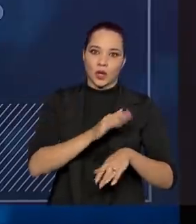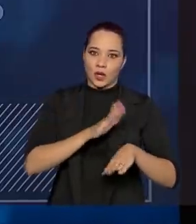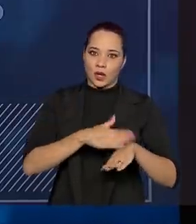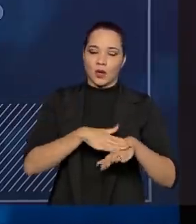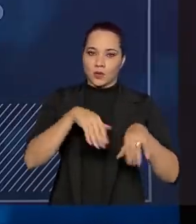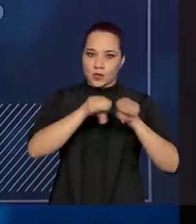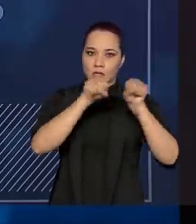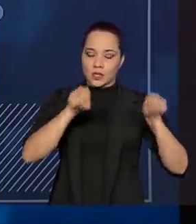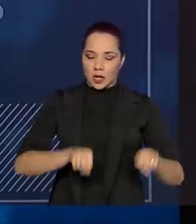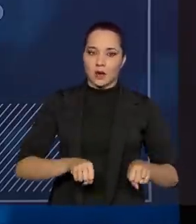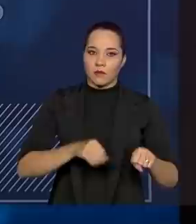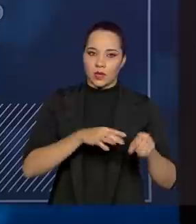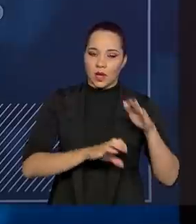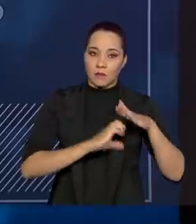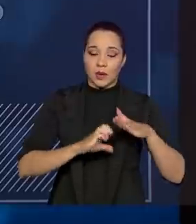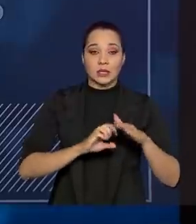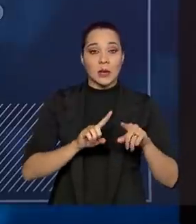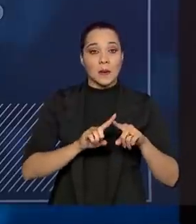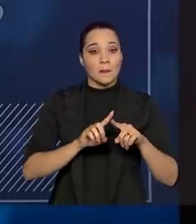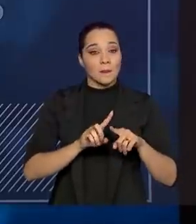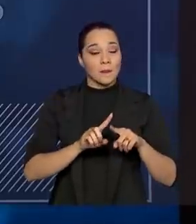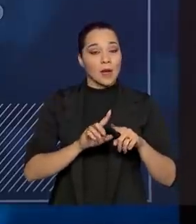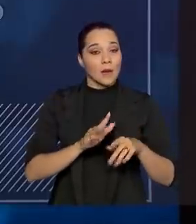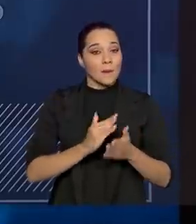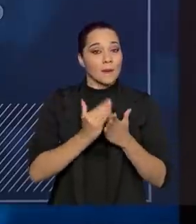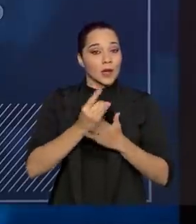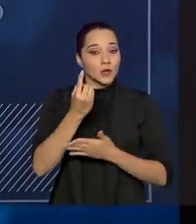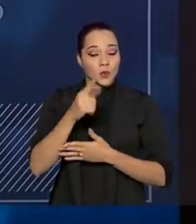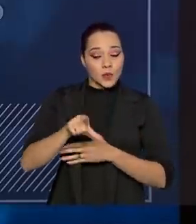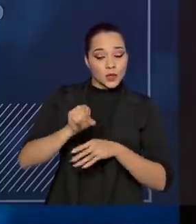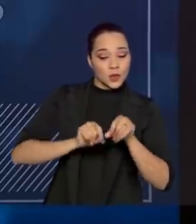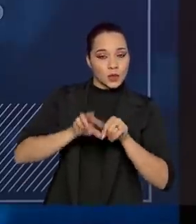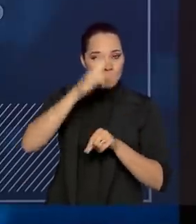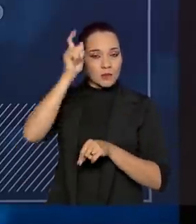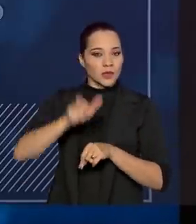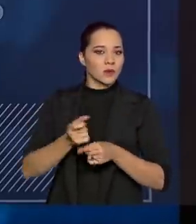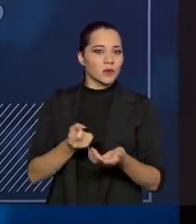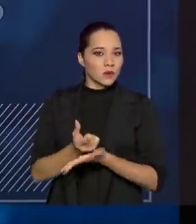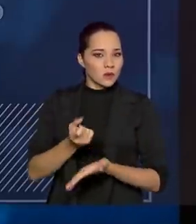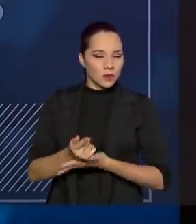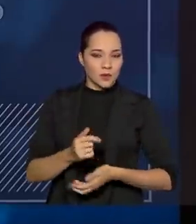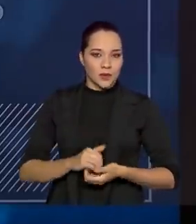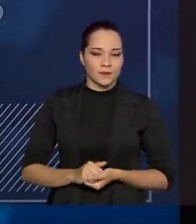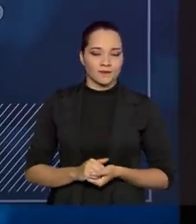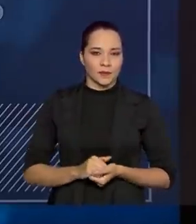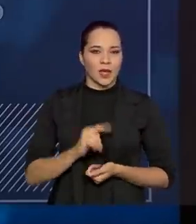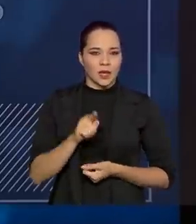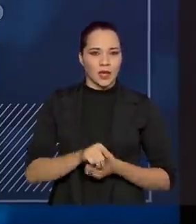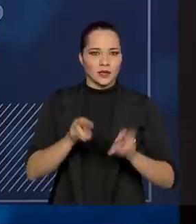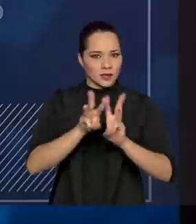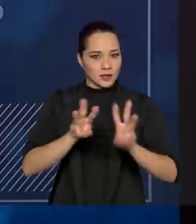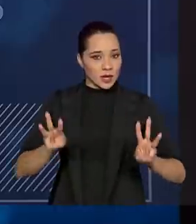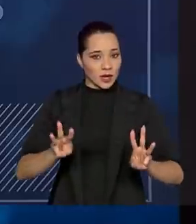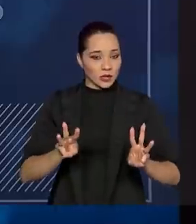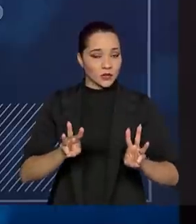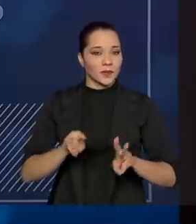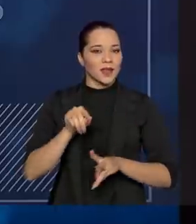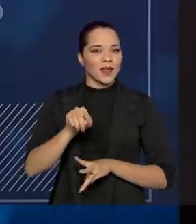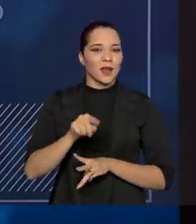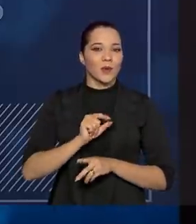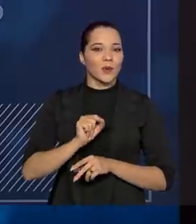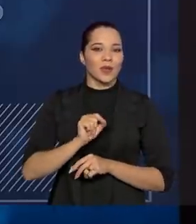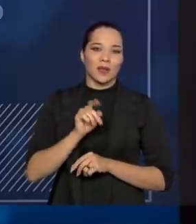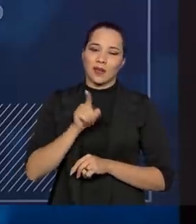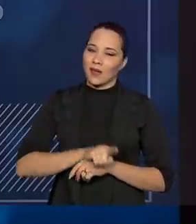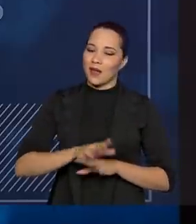sistema de atendimento ao cliente, mas é mais uma alternativa para o consumidor. E o consumidor.gov.br, ele é um case